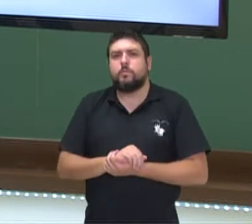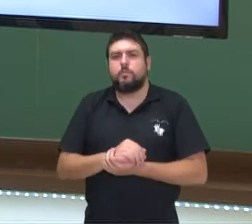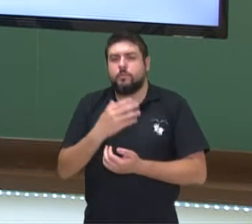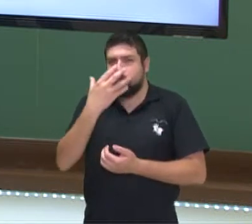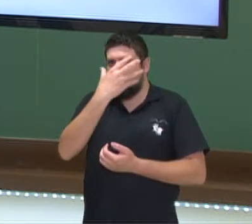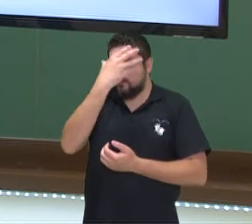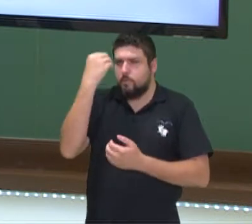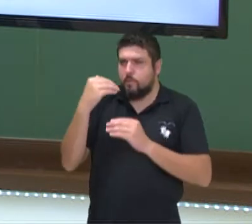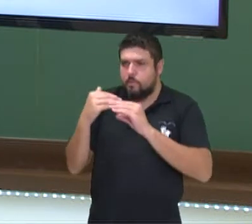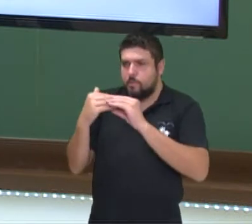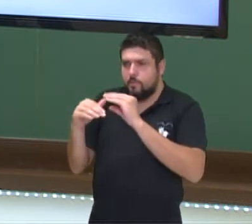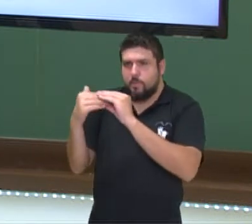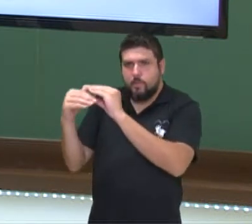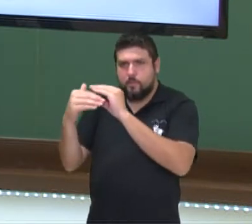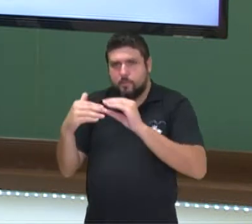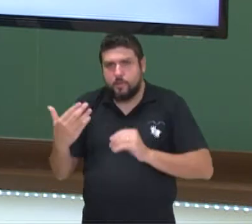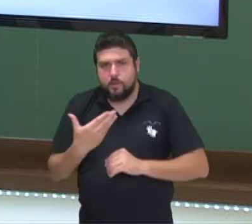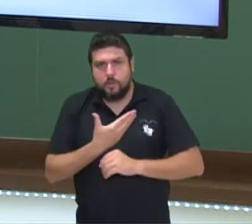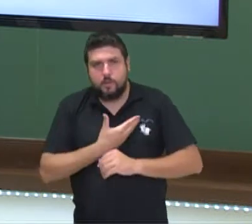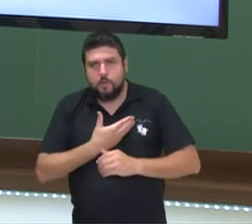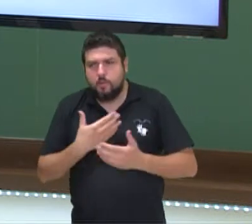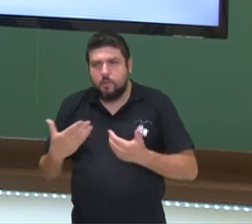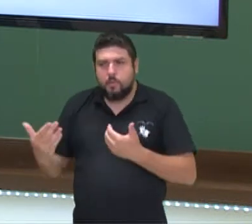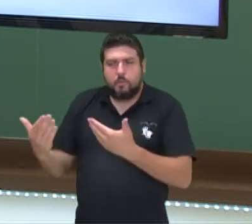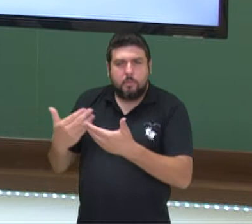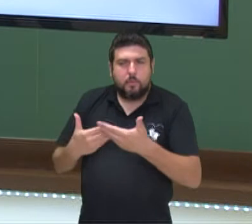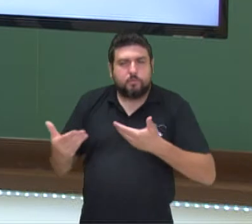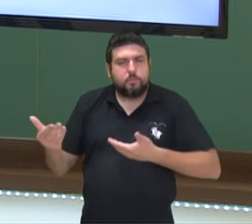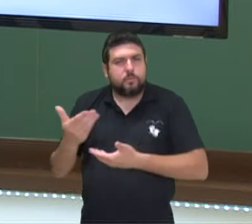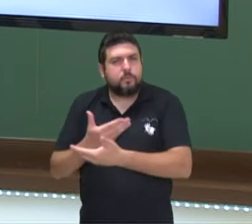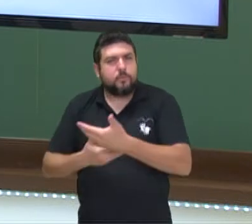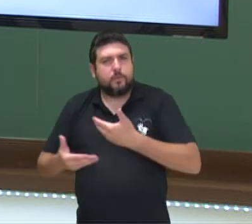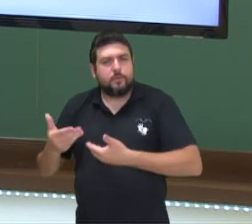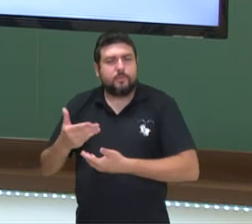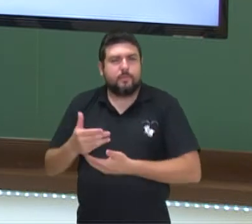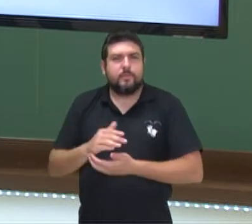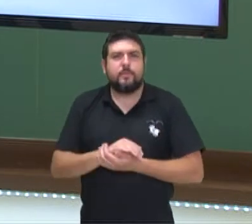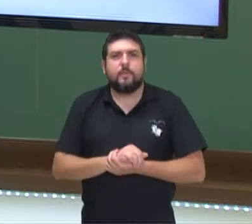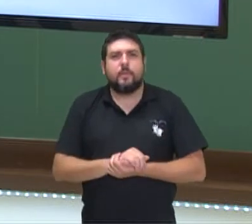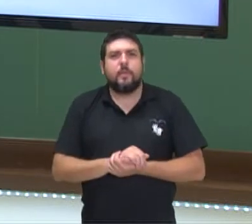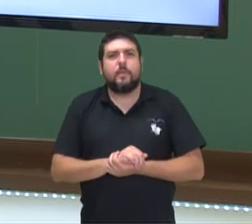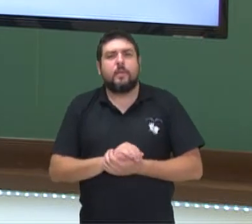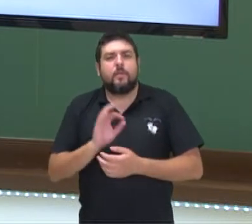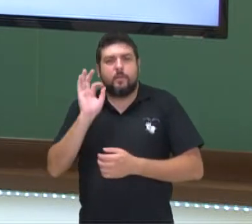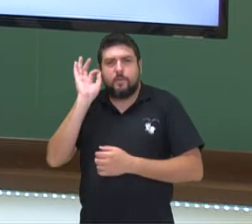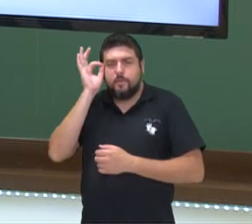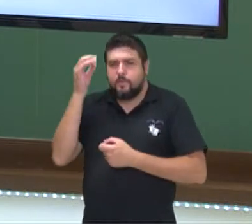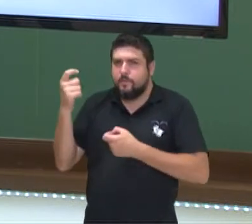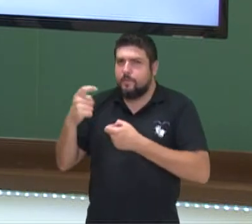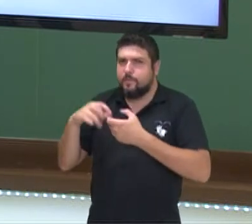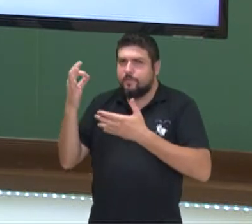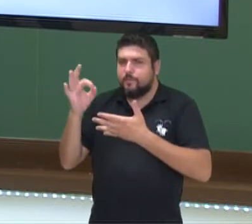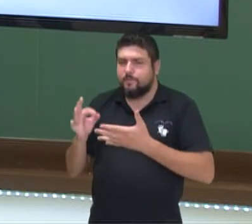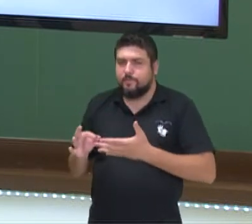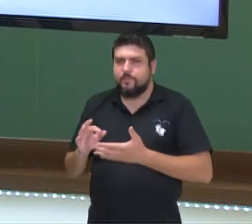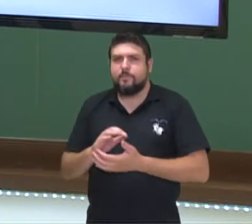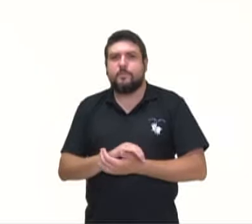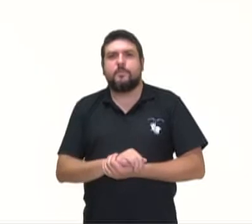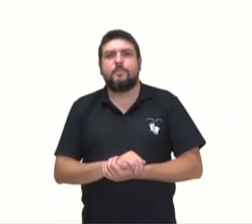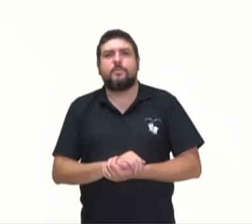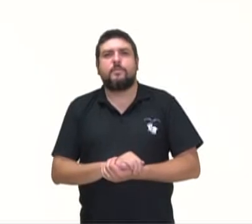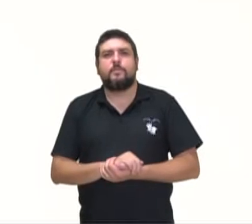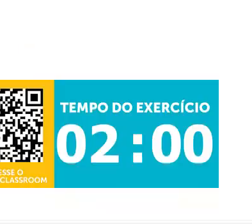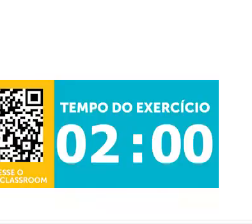sua resposta com os teus colegas, com o teu professor, socializar o conhecimento e a gente volta com a correção da atividade.